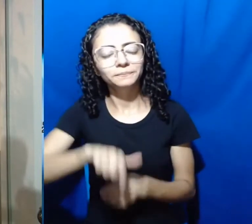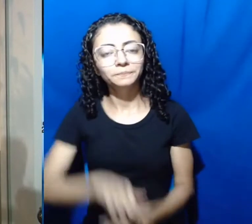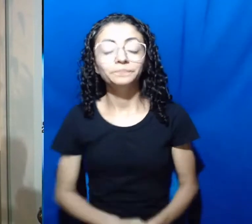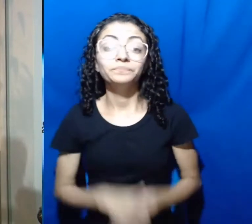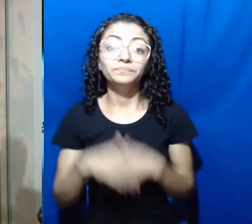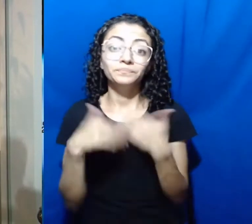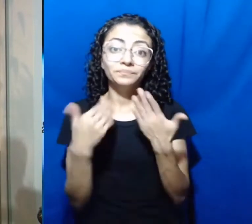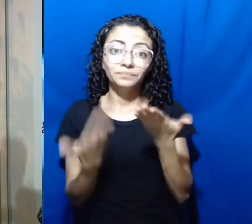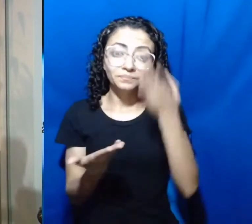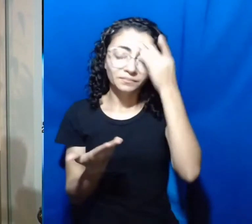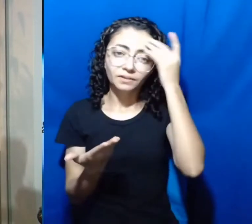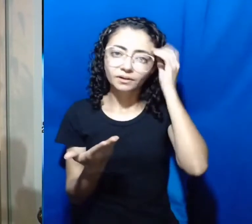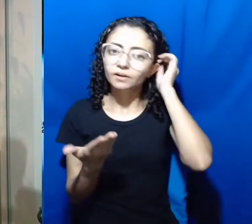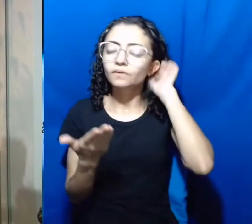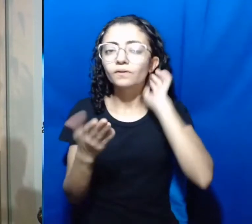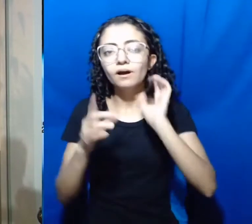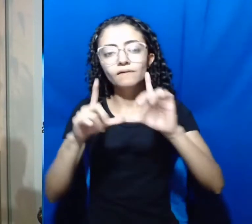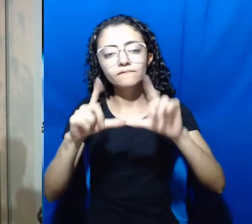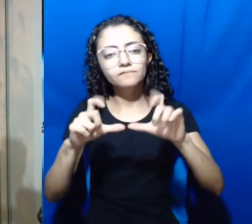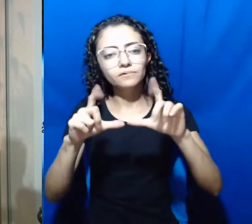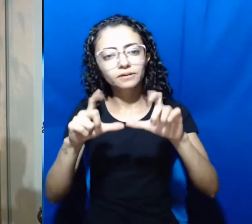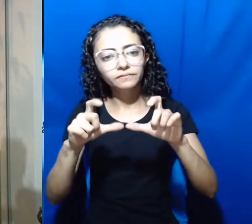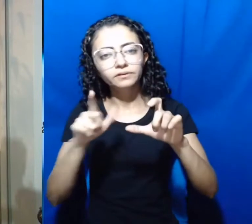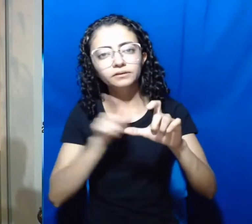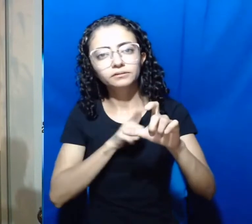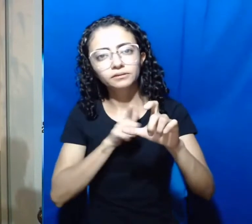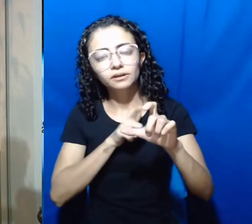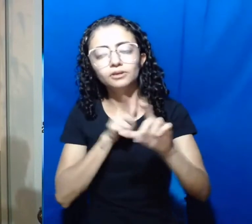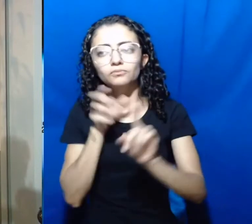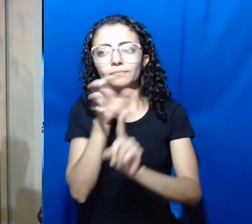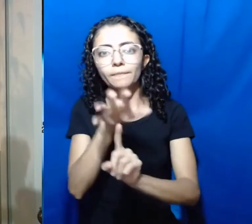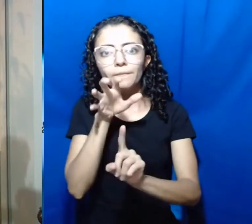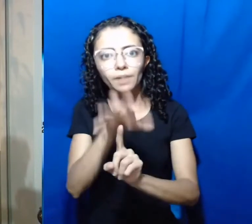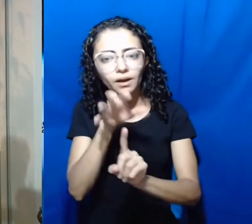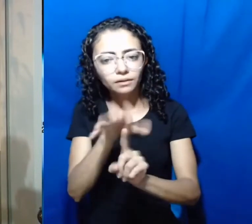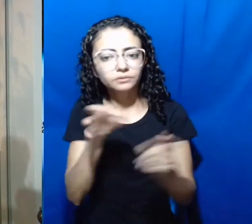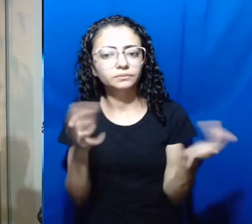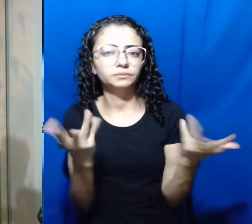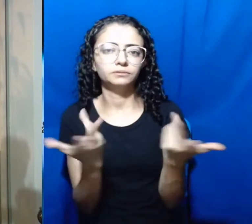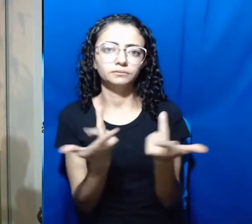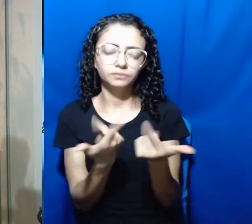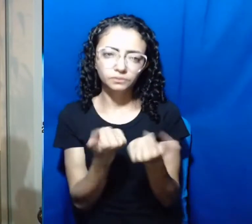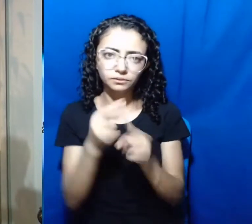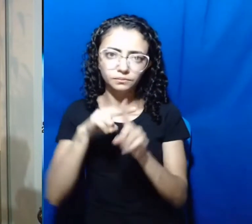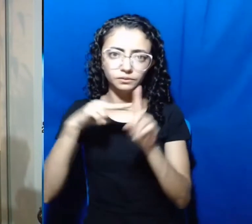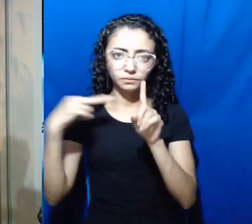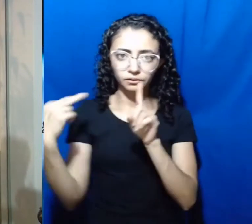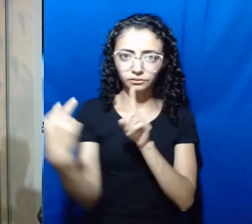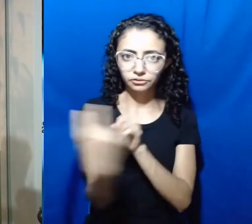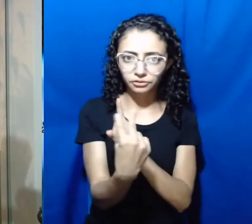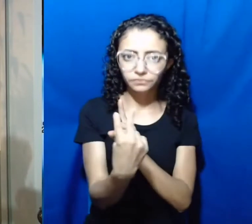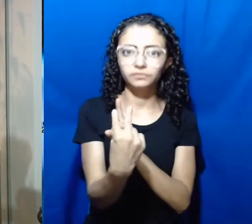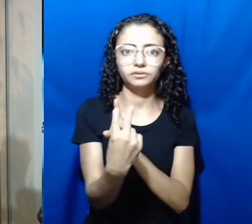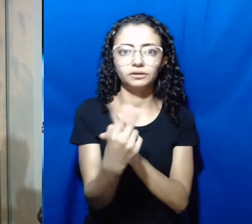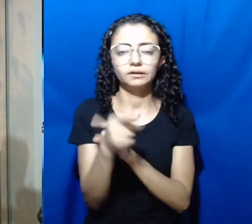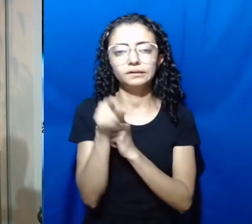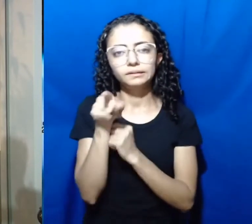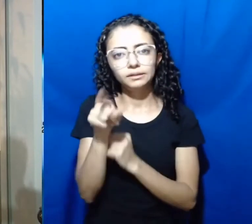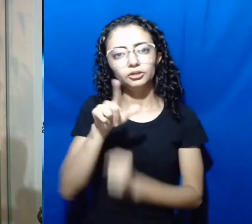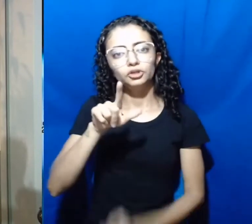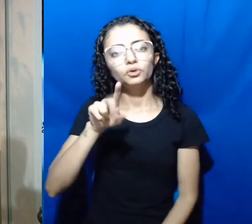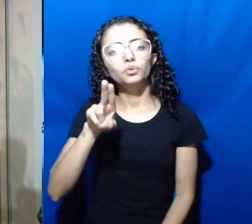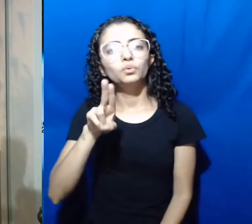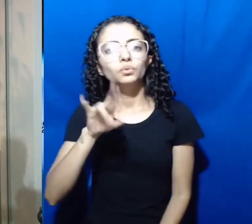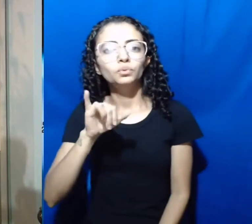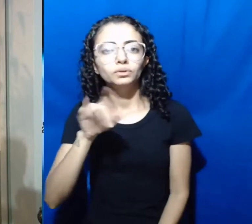grande formato, causa um impacto incrível no ponto de vista ali que ele estava demonstrando para nós.